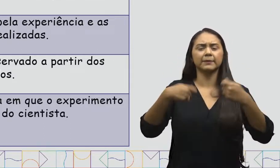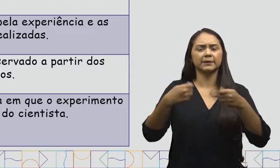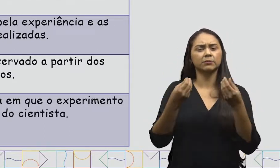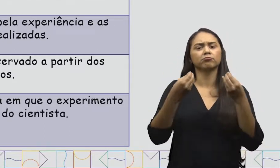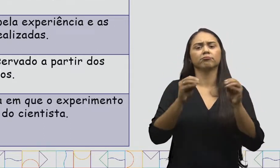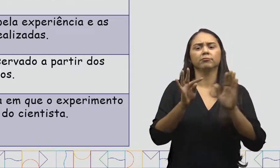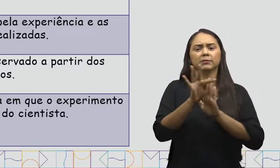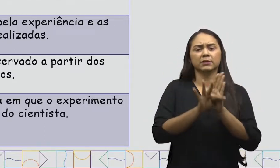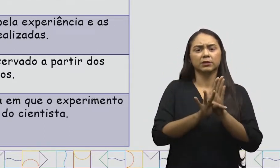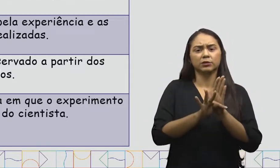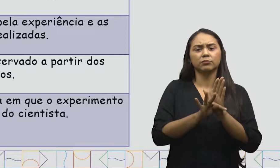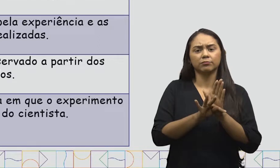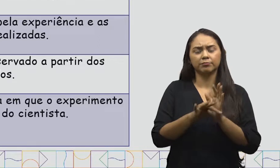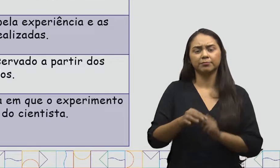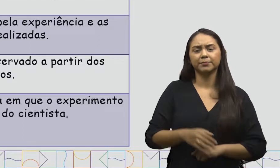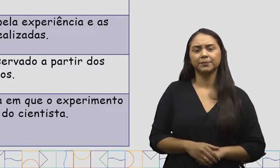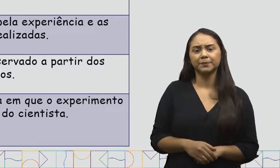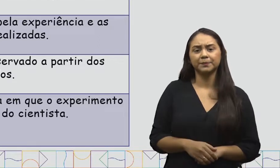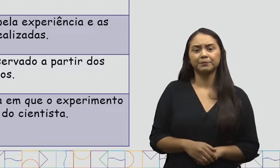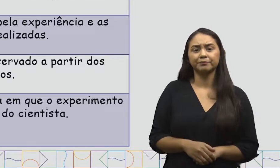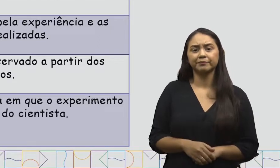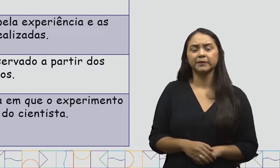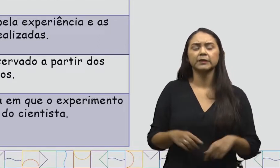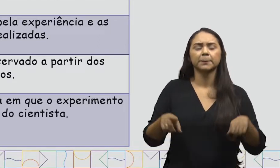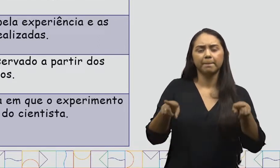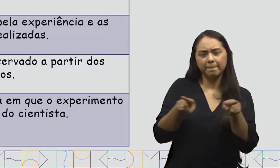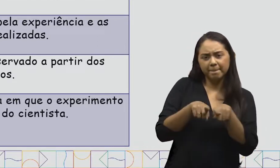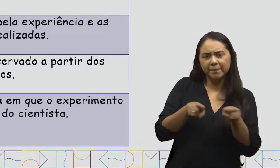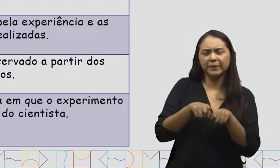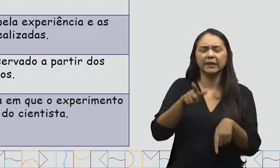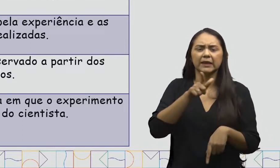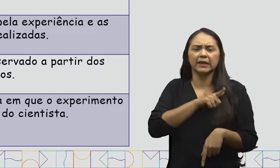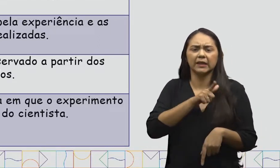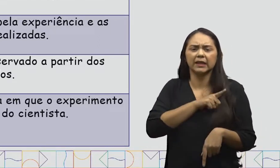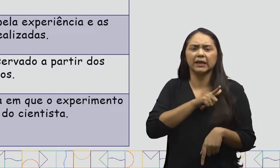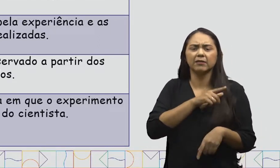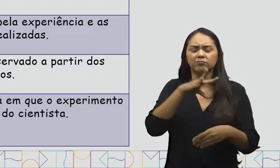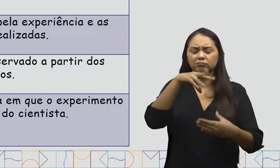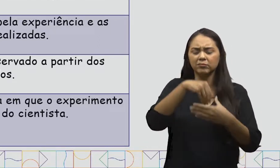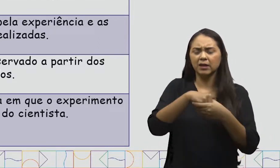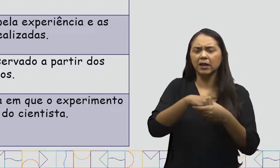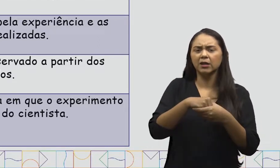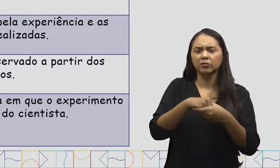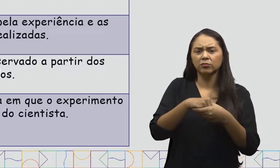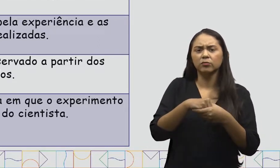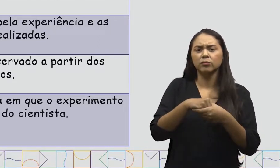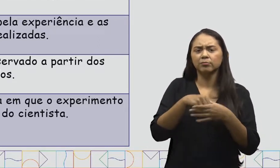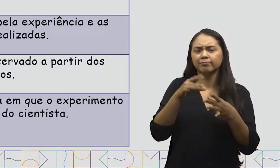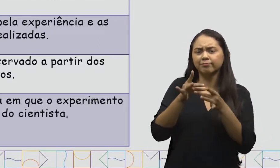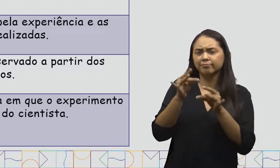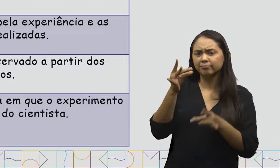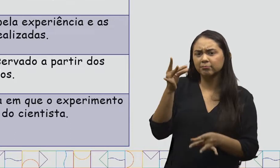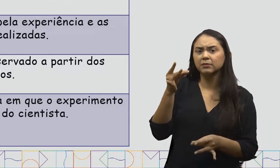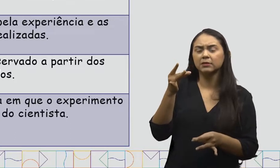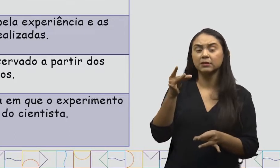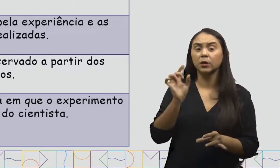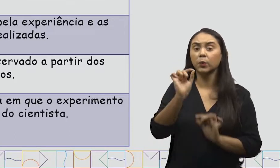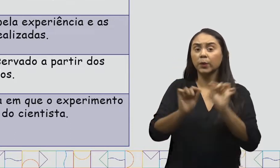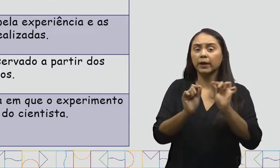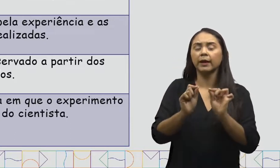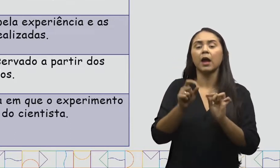e local. Há também relatos que envolvem observações mais longas, sendo necessário que o